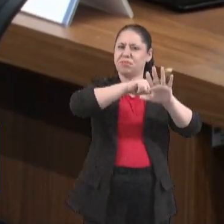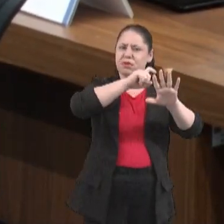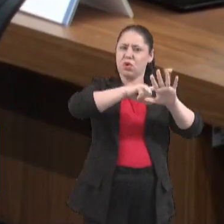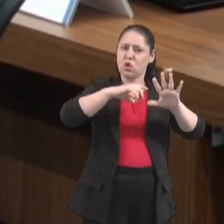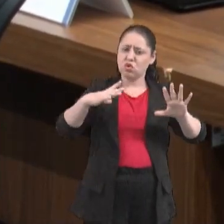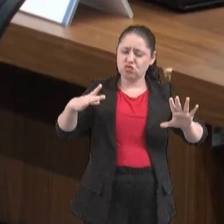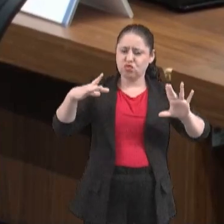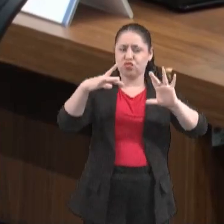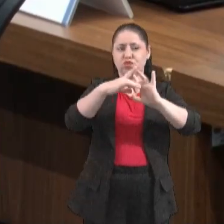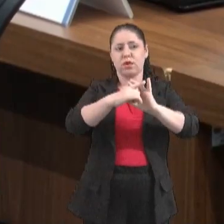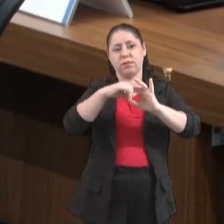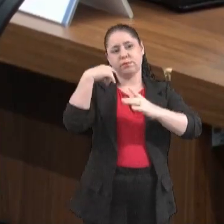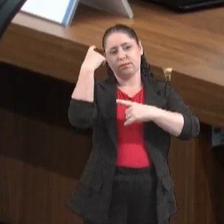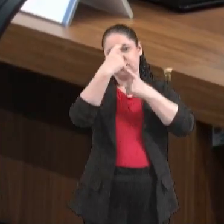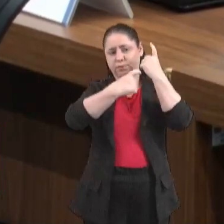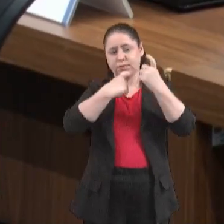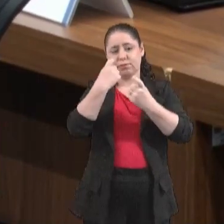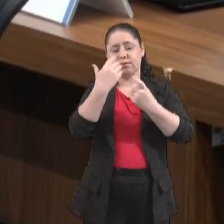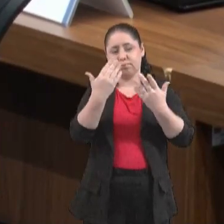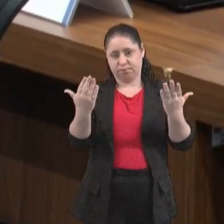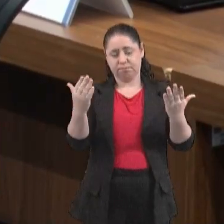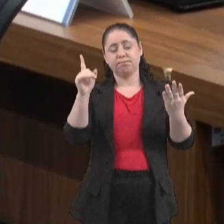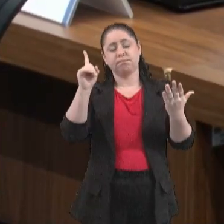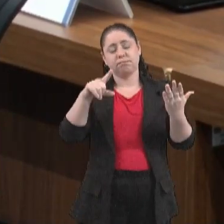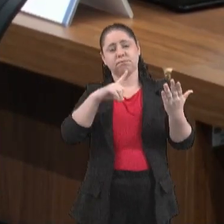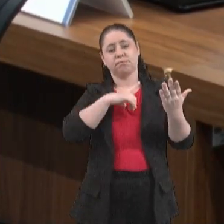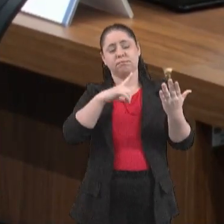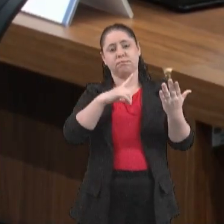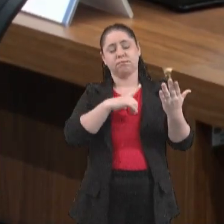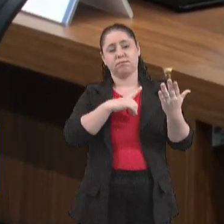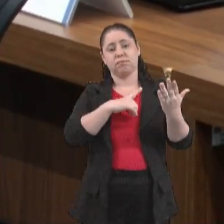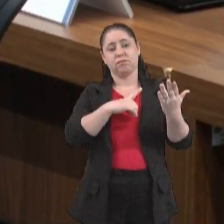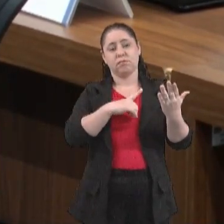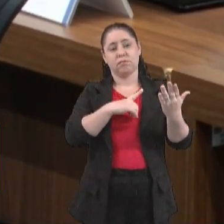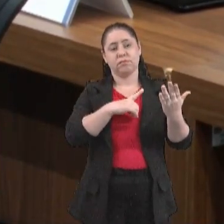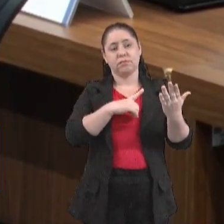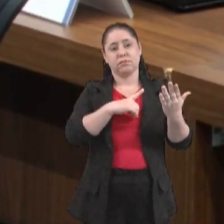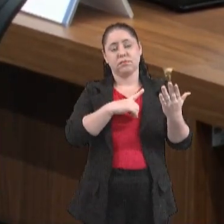nos somar à preocupação de Vossa Excelência para a gente